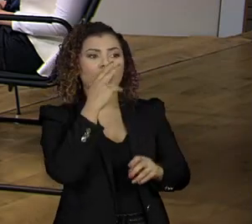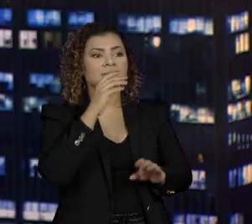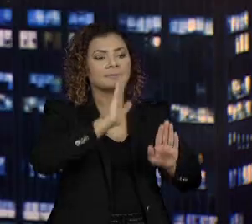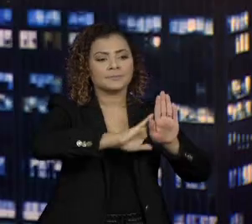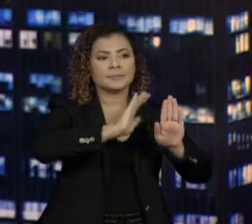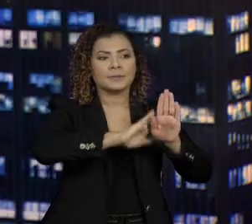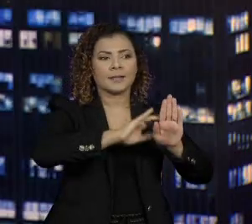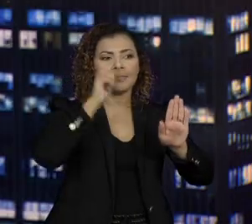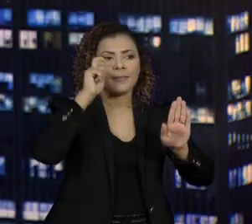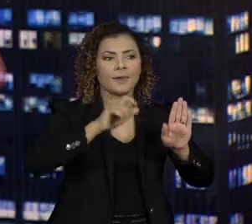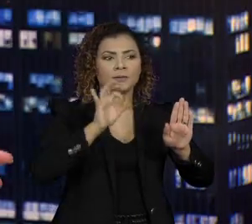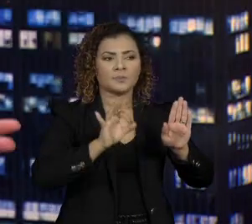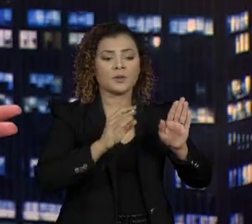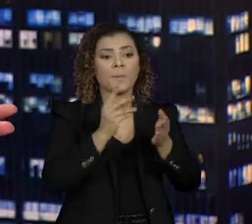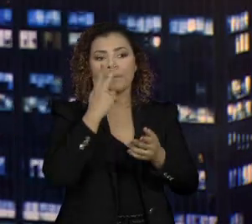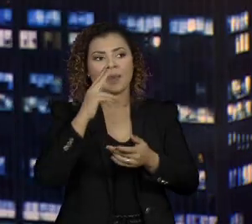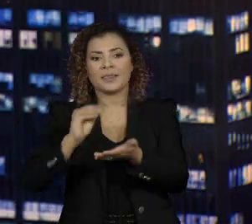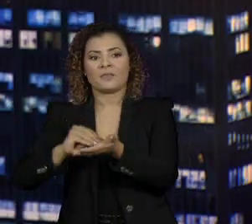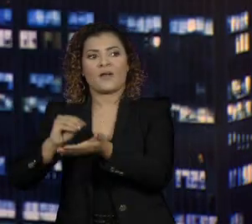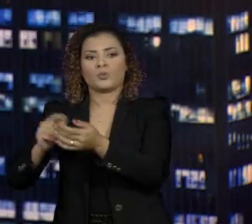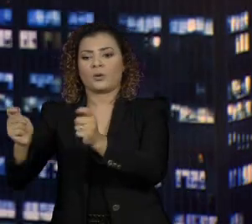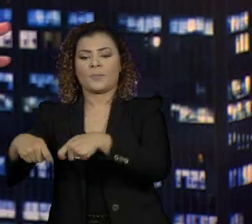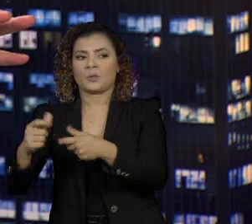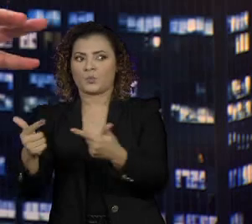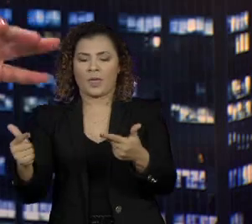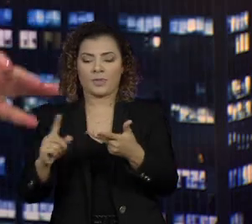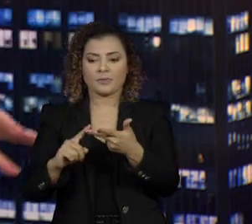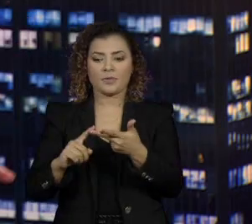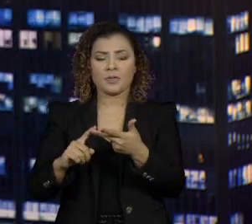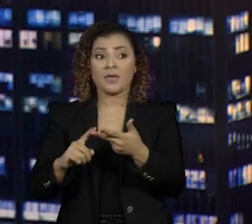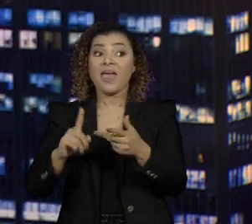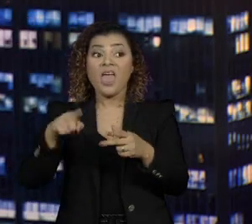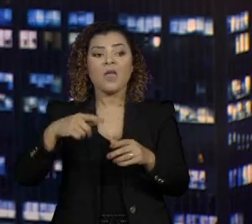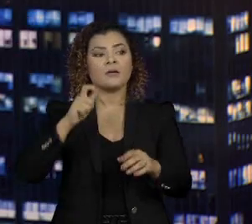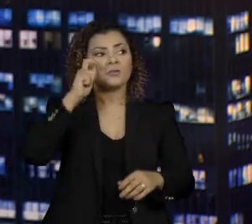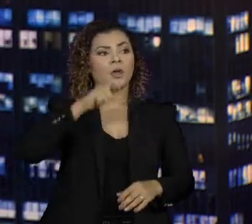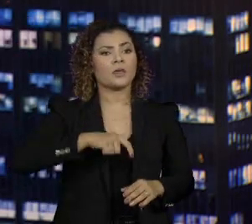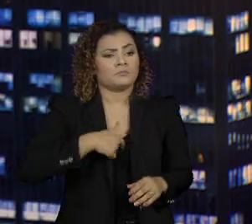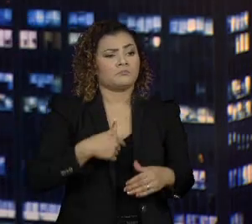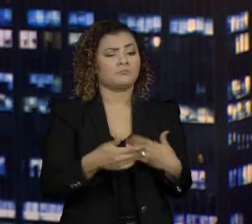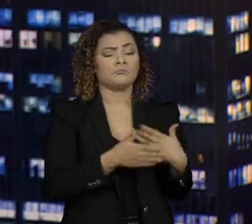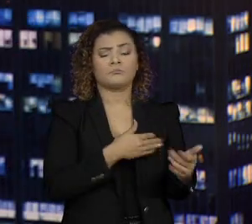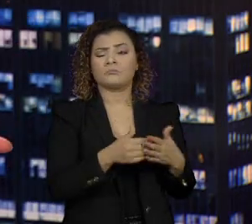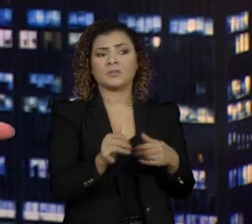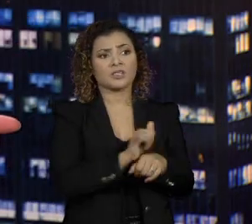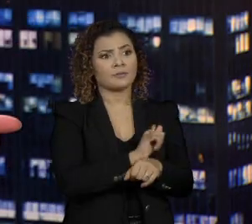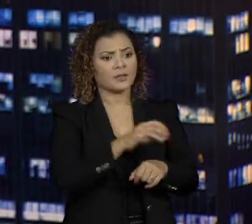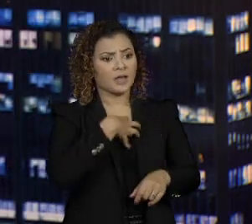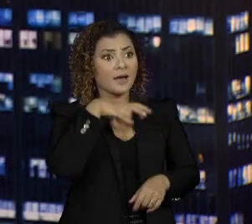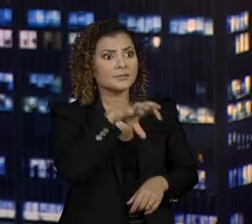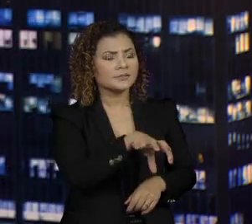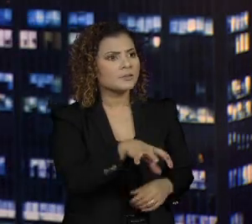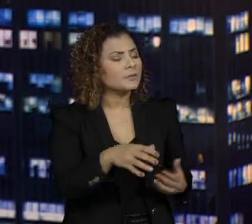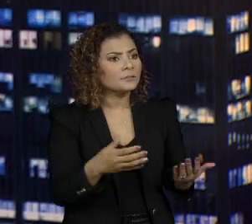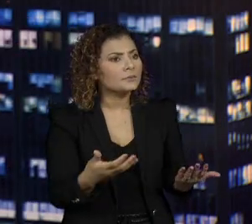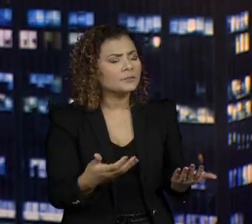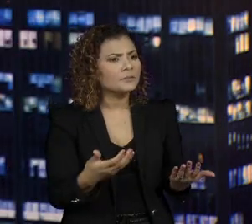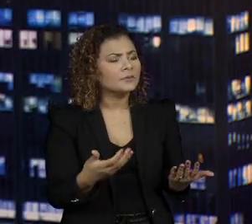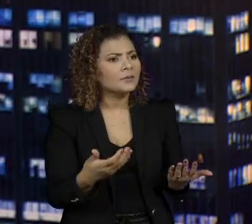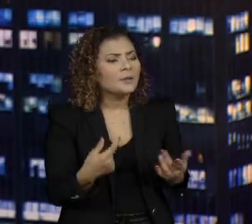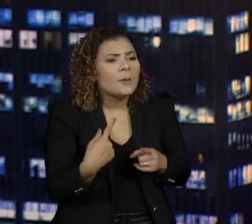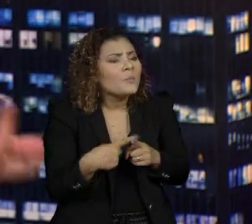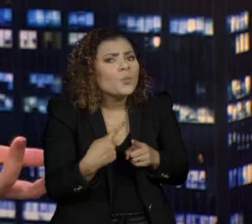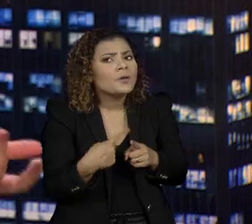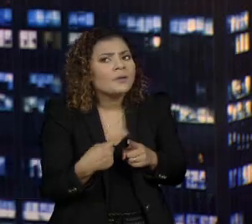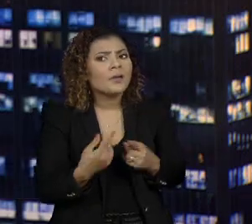não se trata de incompetência, mas são ações aí intencionais, se trata de uma estratégia. O que explica isso? Que tipo